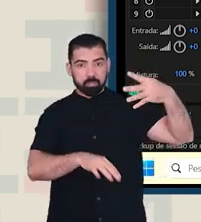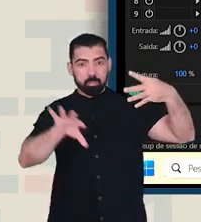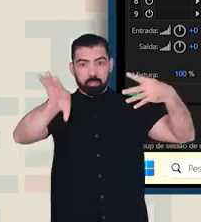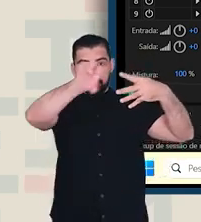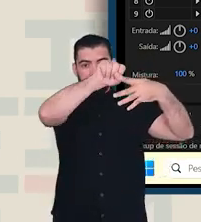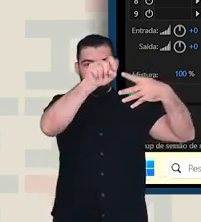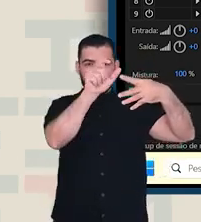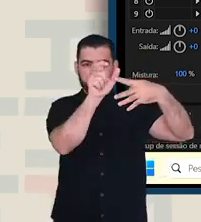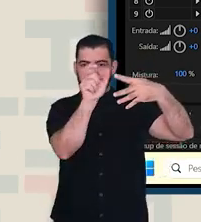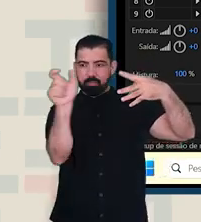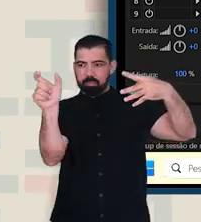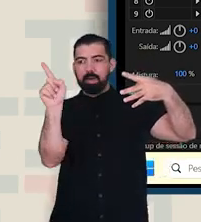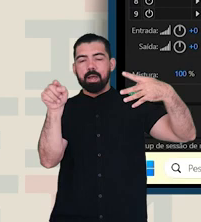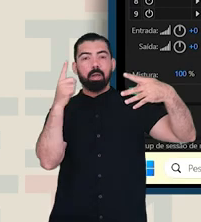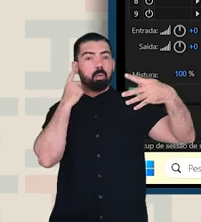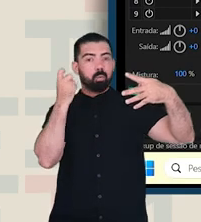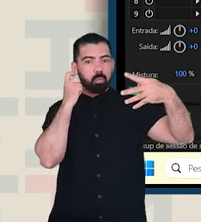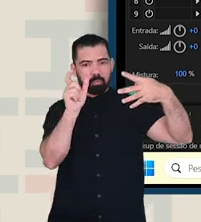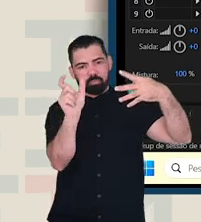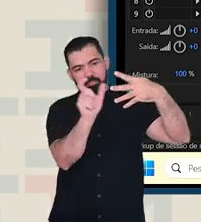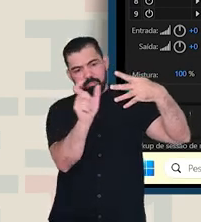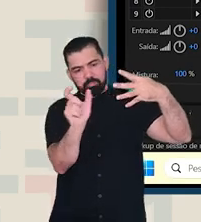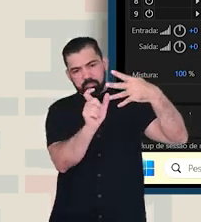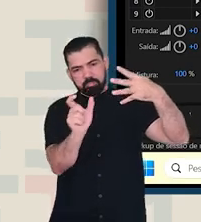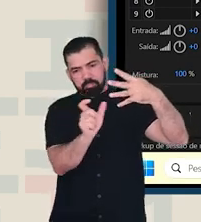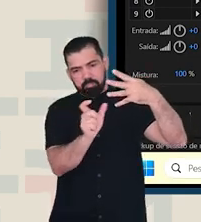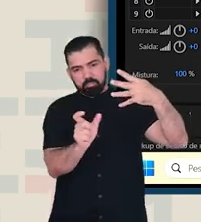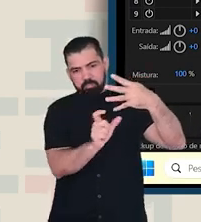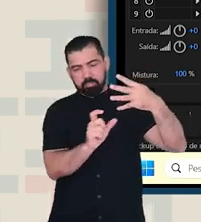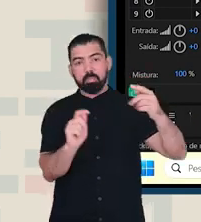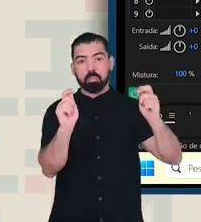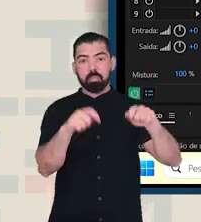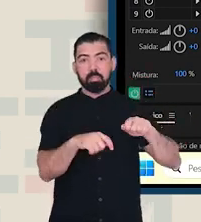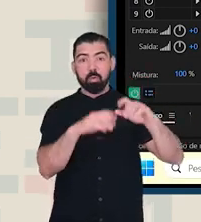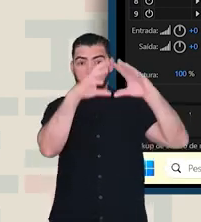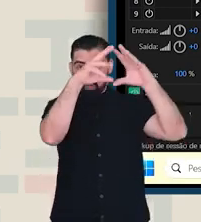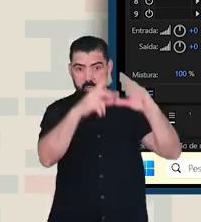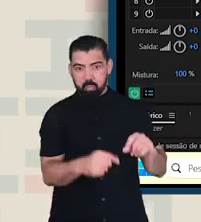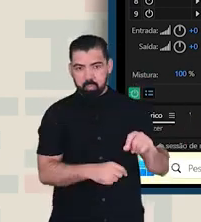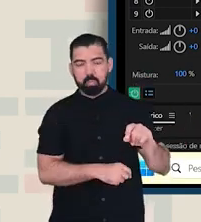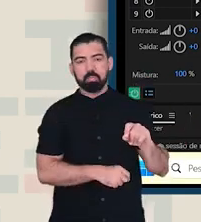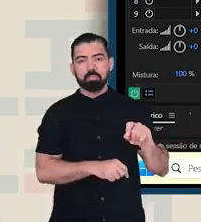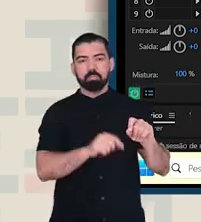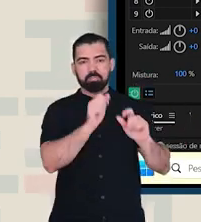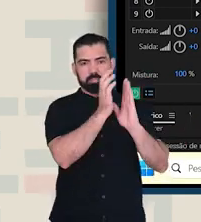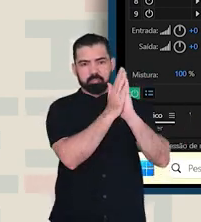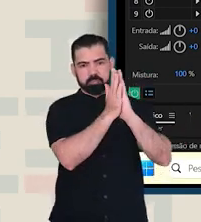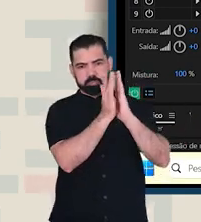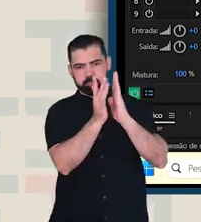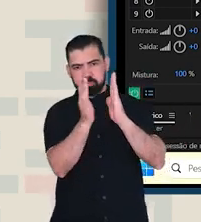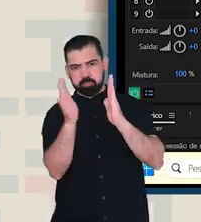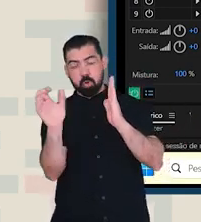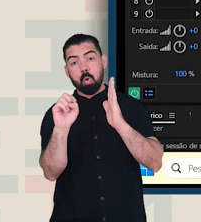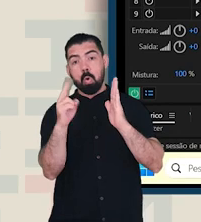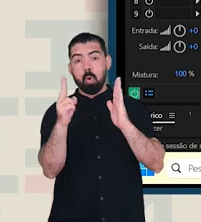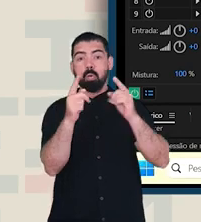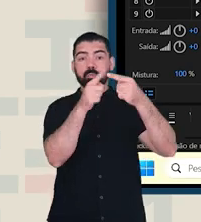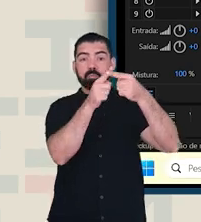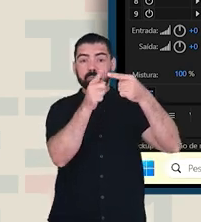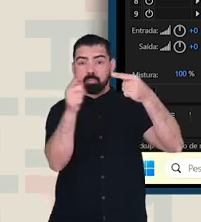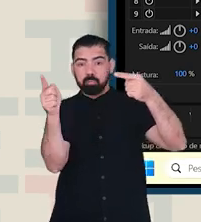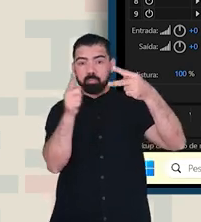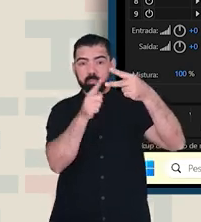E eu tenho aqui como escutar todo ao mesmo tempo, ou então só